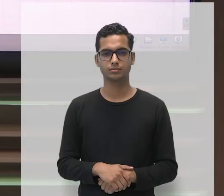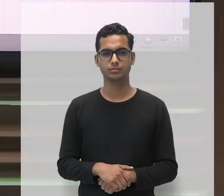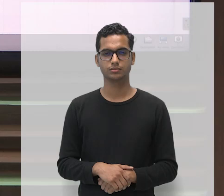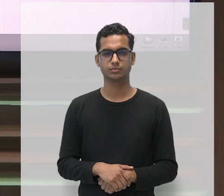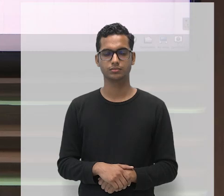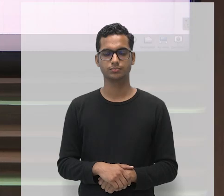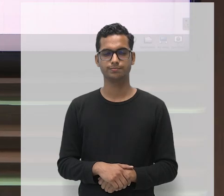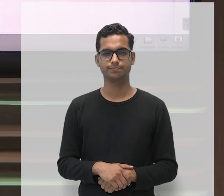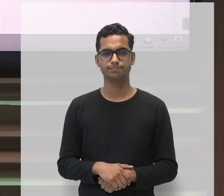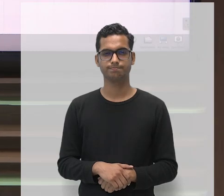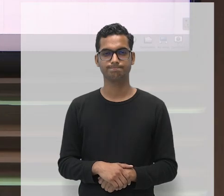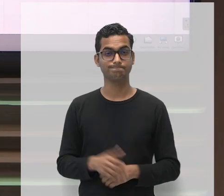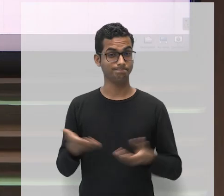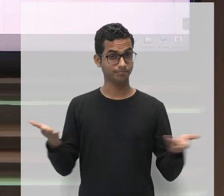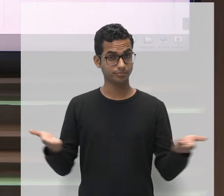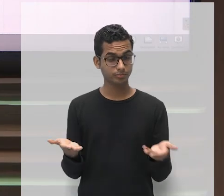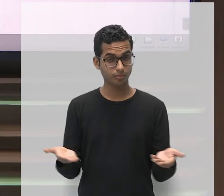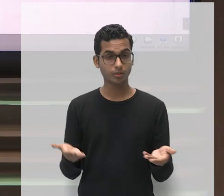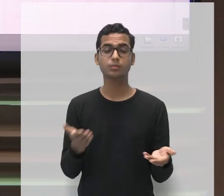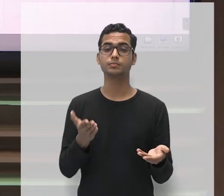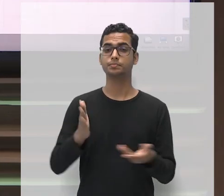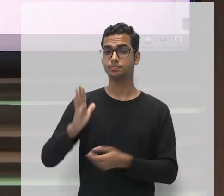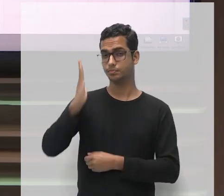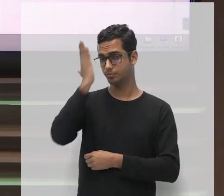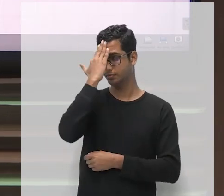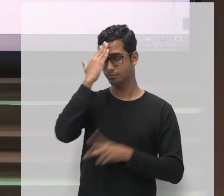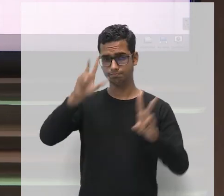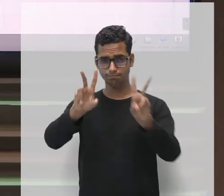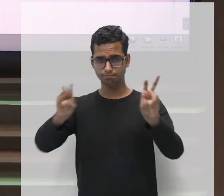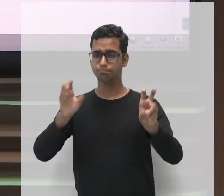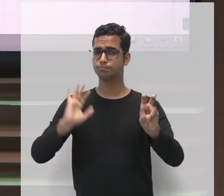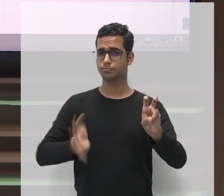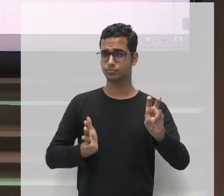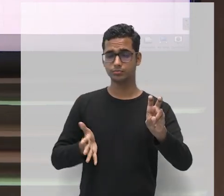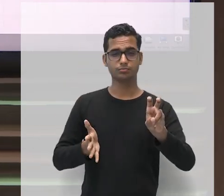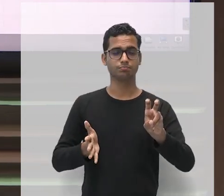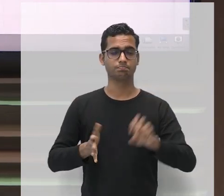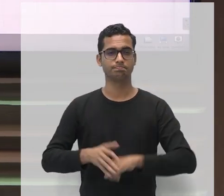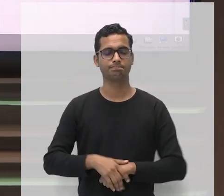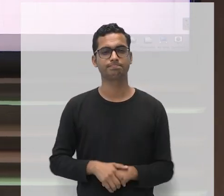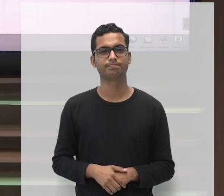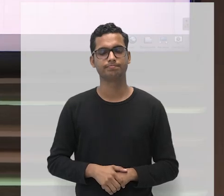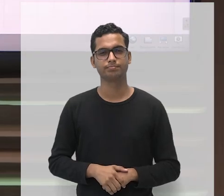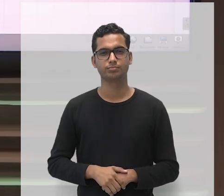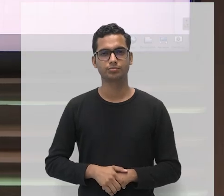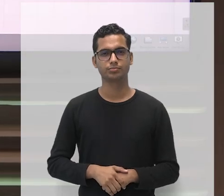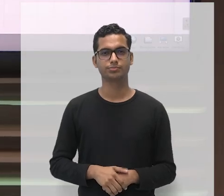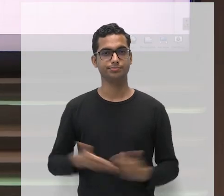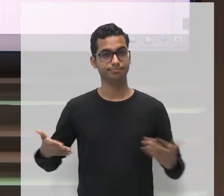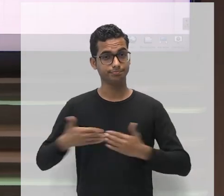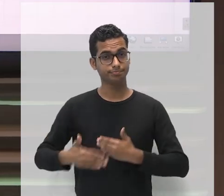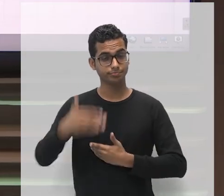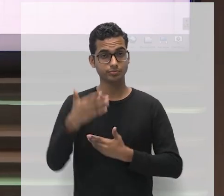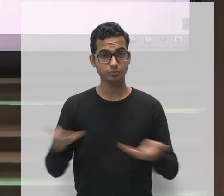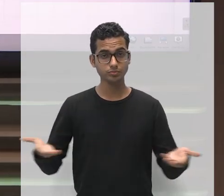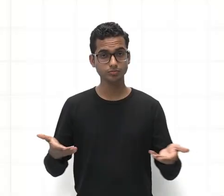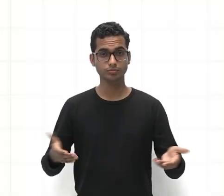Muito bem, queridos alunos, agora que estamos de posse do conteúdo da nossa aula de hoje, vamos dar início à